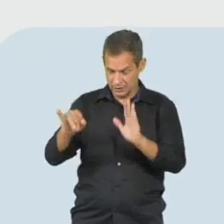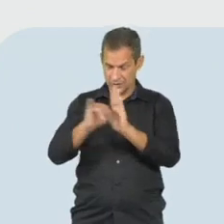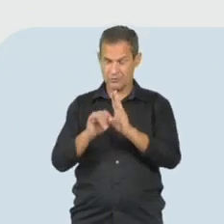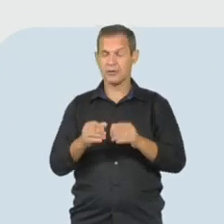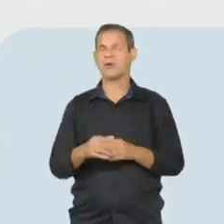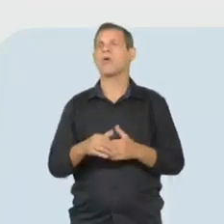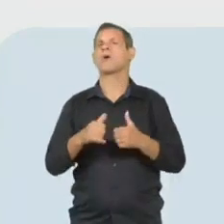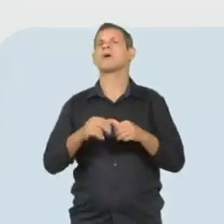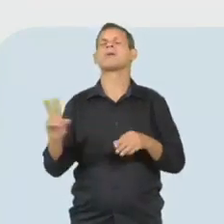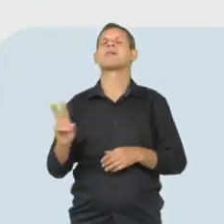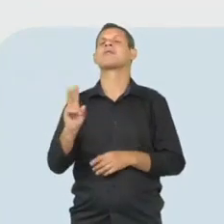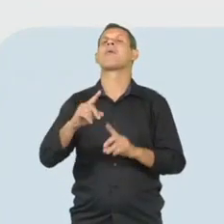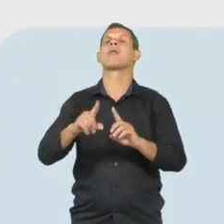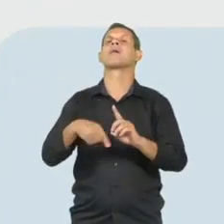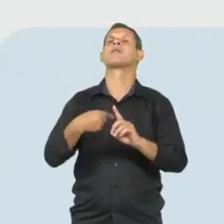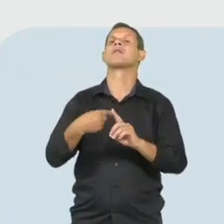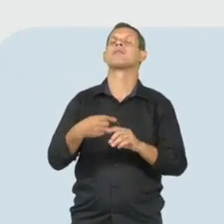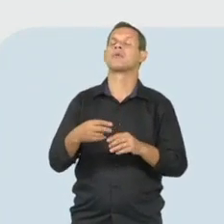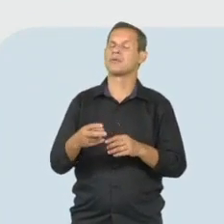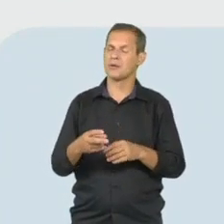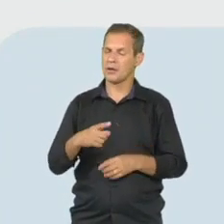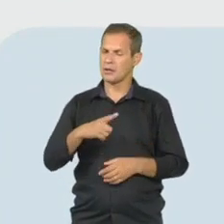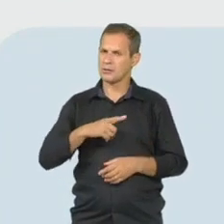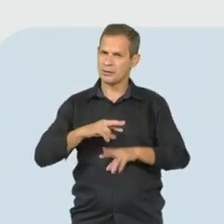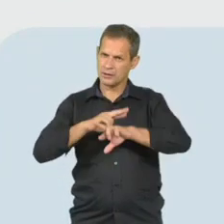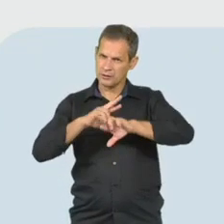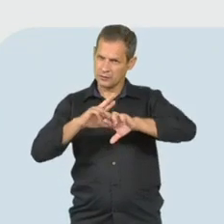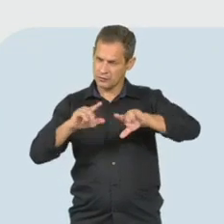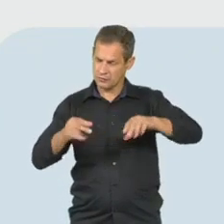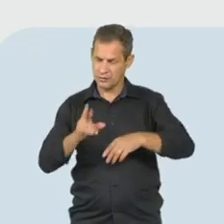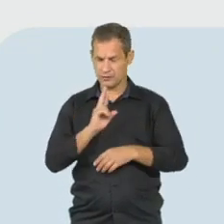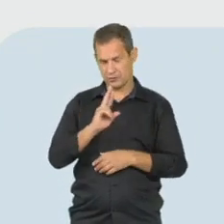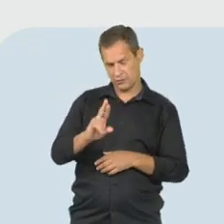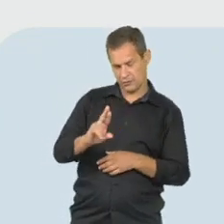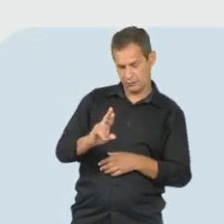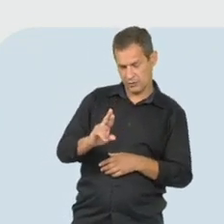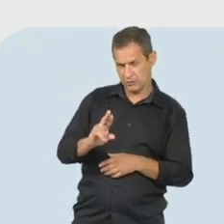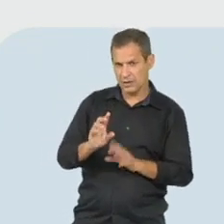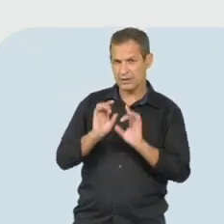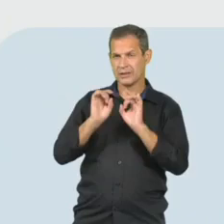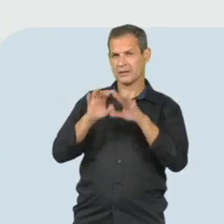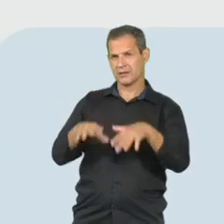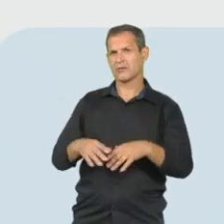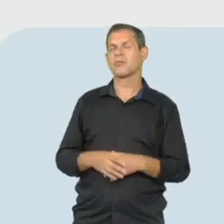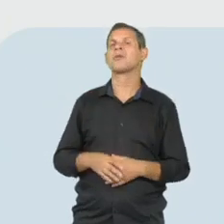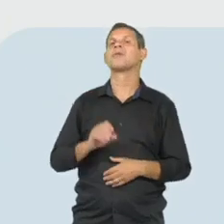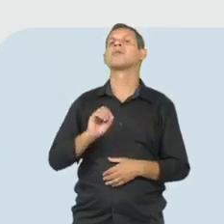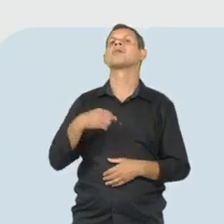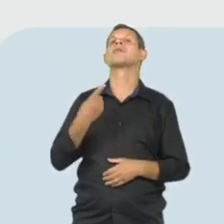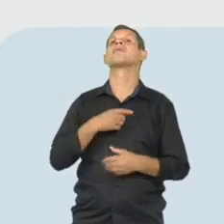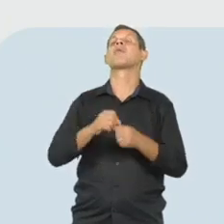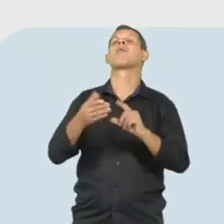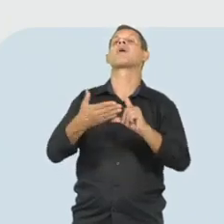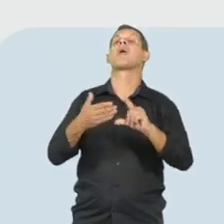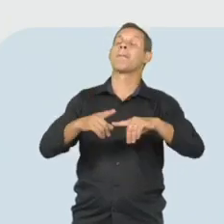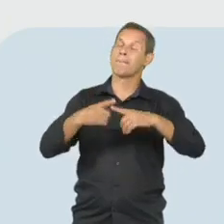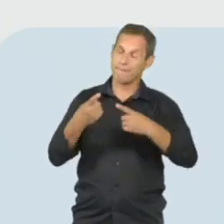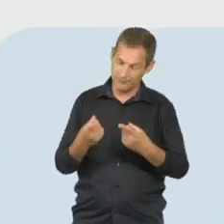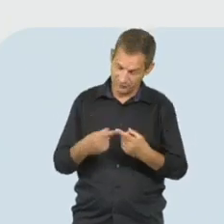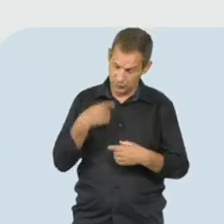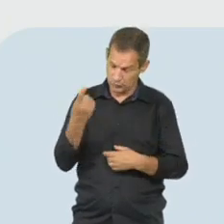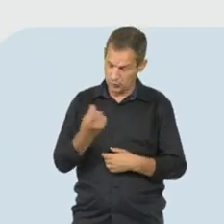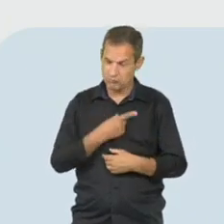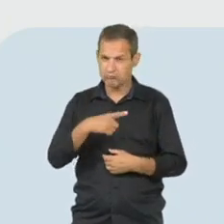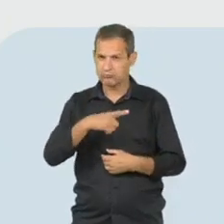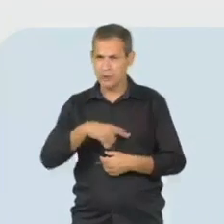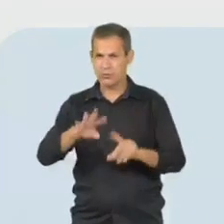quanto é esse valor e depois eu vejo a diferença sobre esse resultado que está sobrando aqui, que é o que a gente vai fazer na aula. Para isso, nós vamos